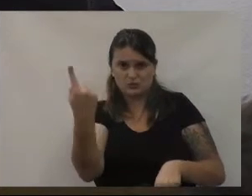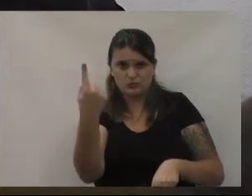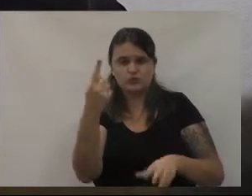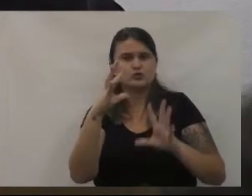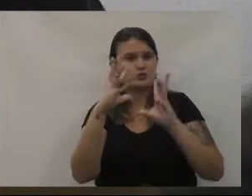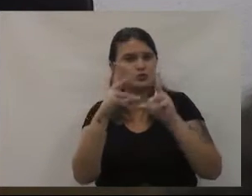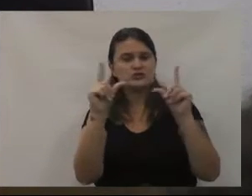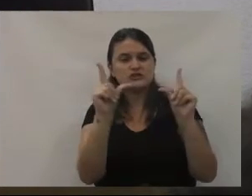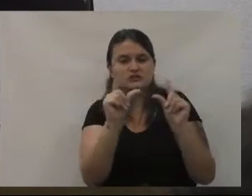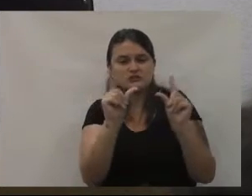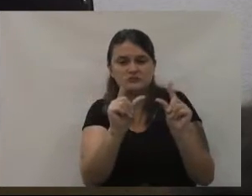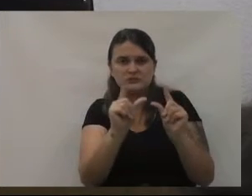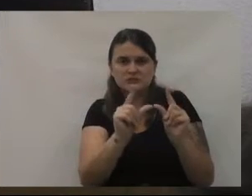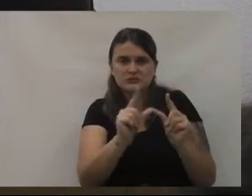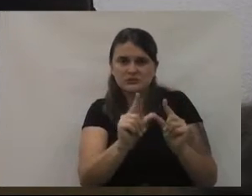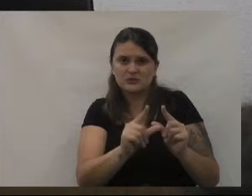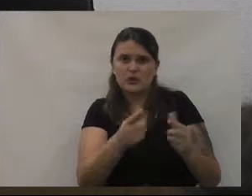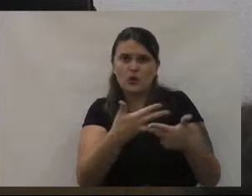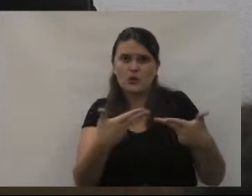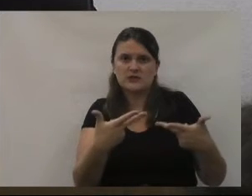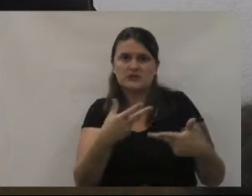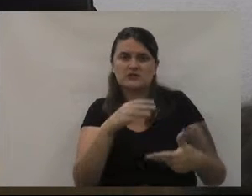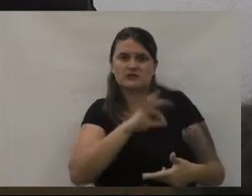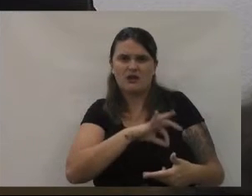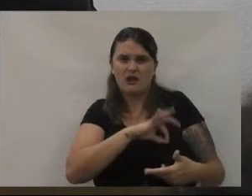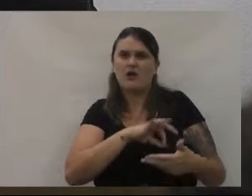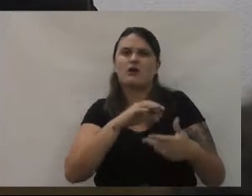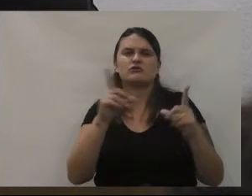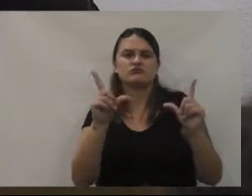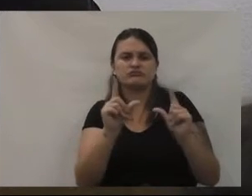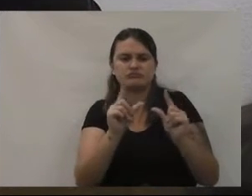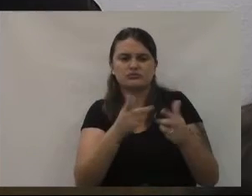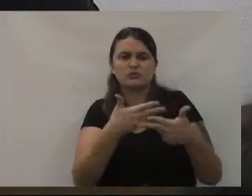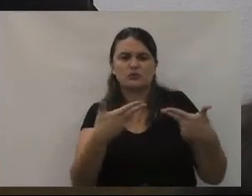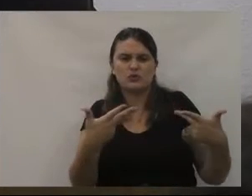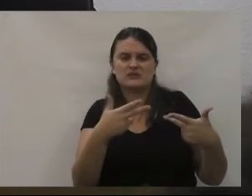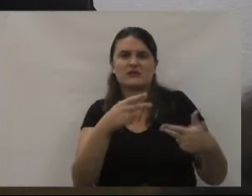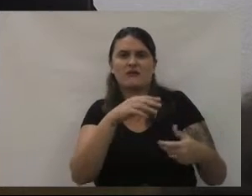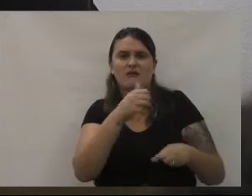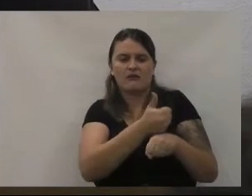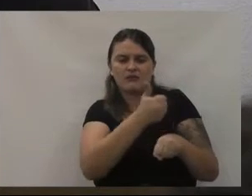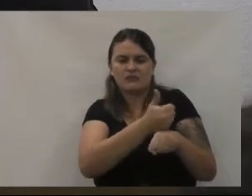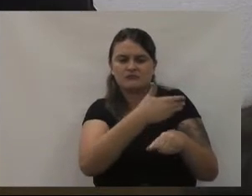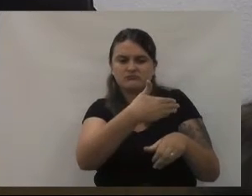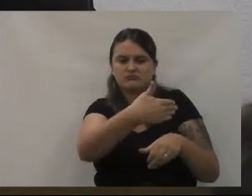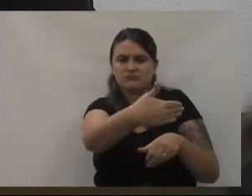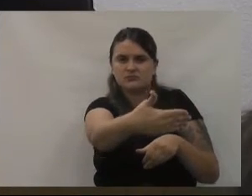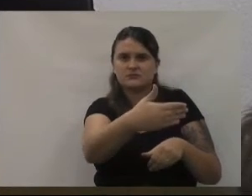elas diminuindo e extinguindo benefícios. E ninguém fala que desde